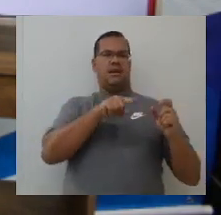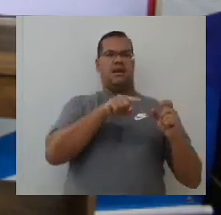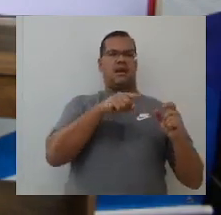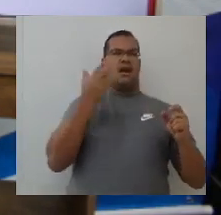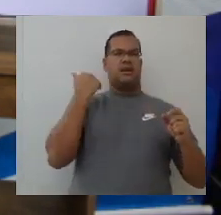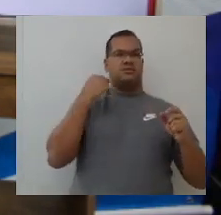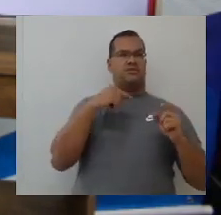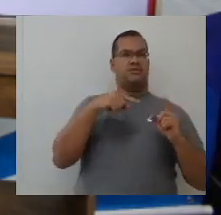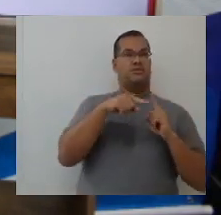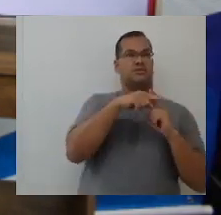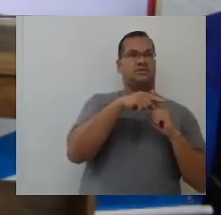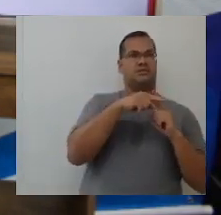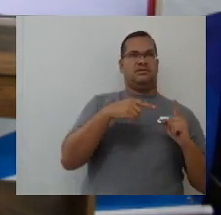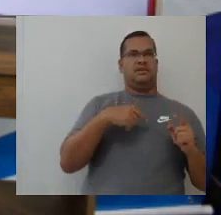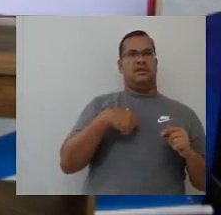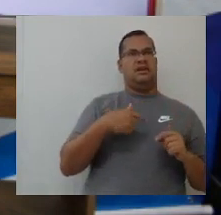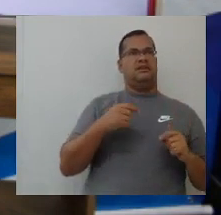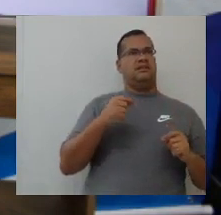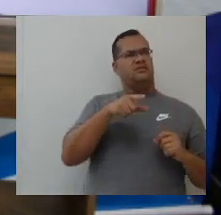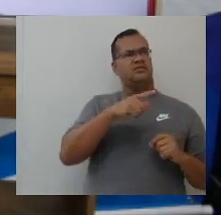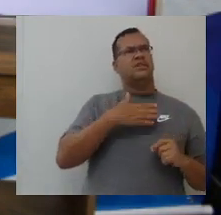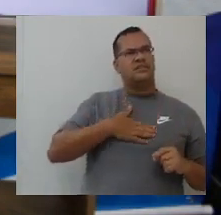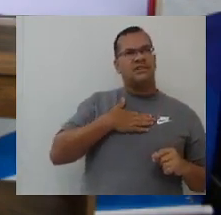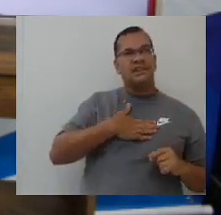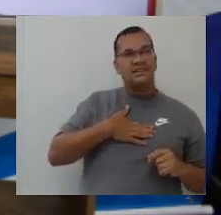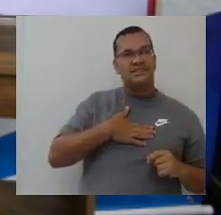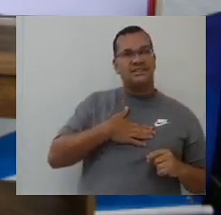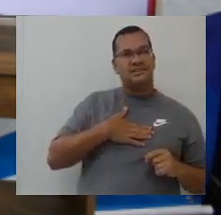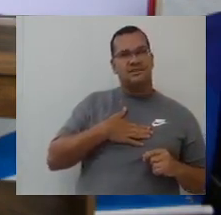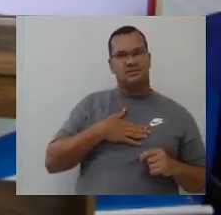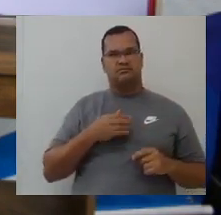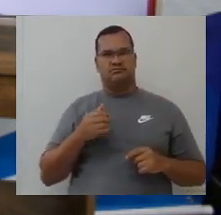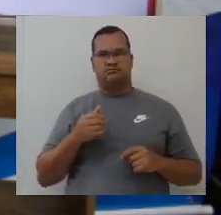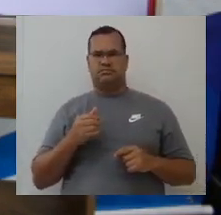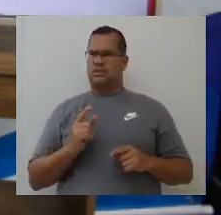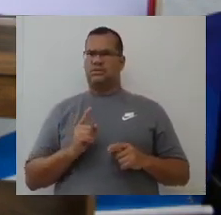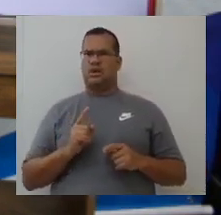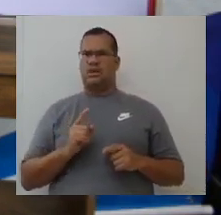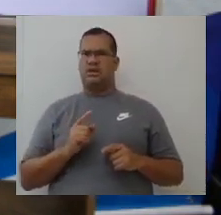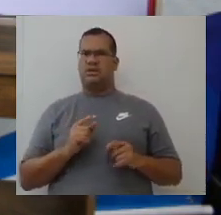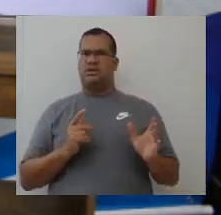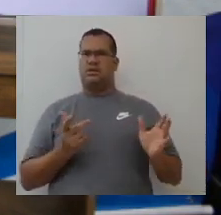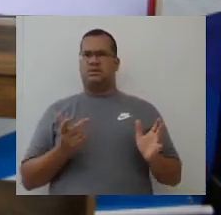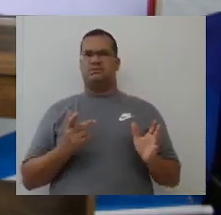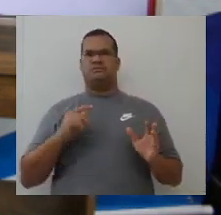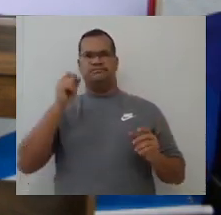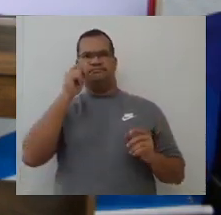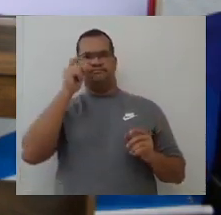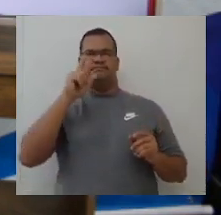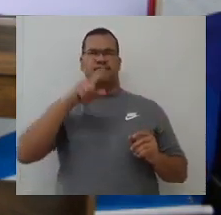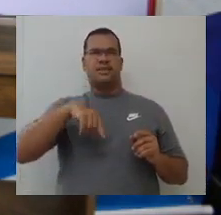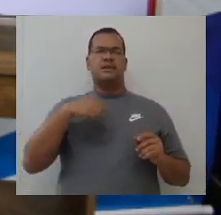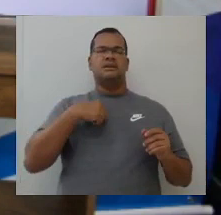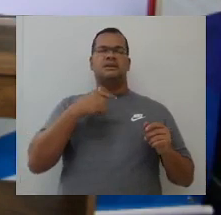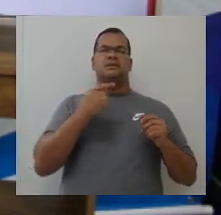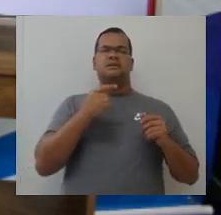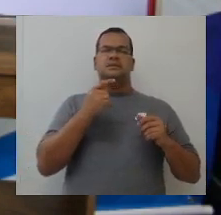de positiva e foi para negativa. Então, primeira coisa, vamos estar sempre reforçando esses pontos, esses passo a passo,